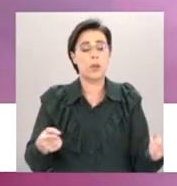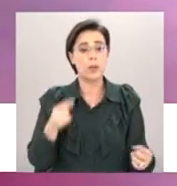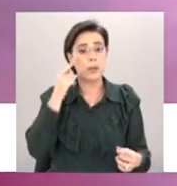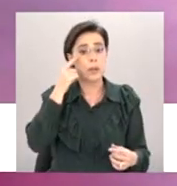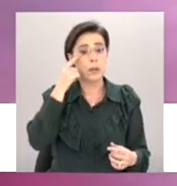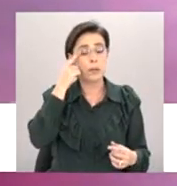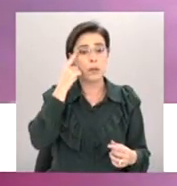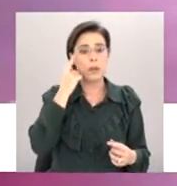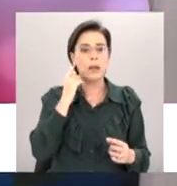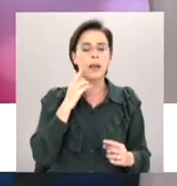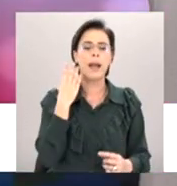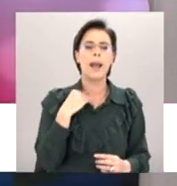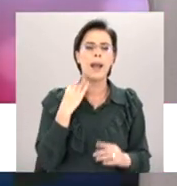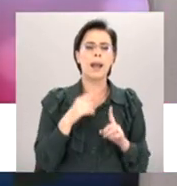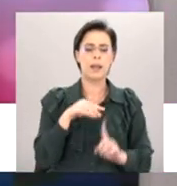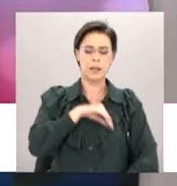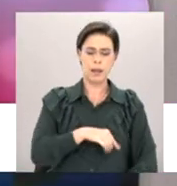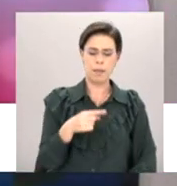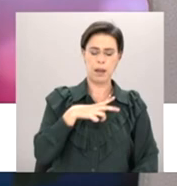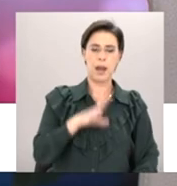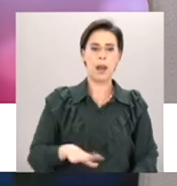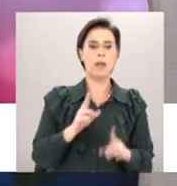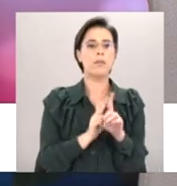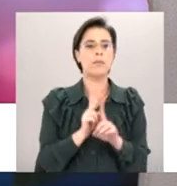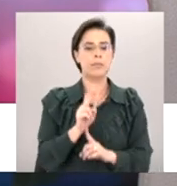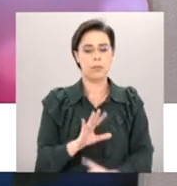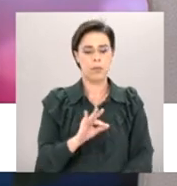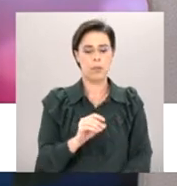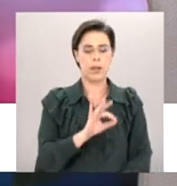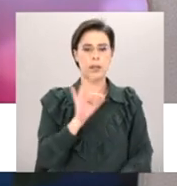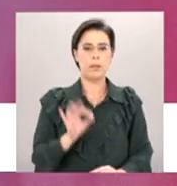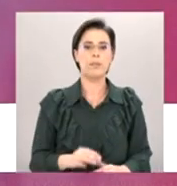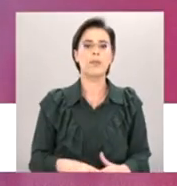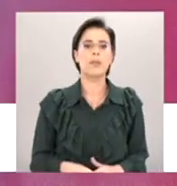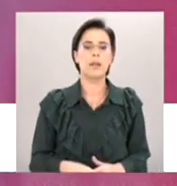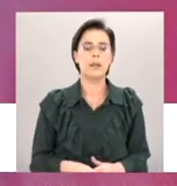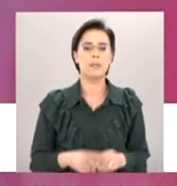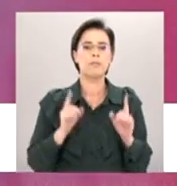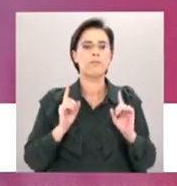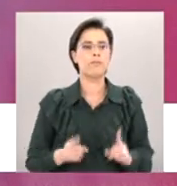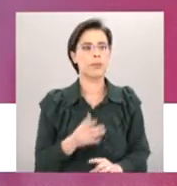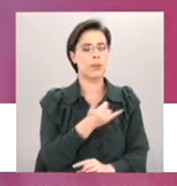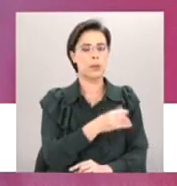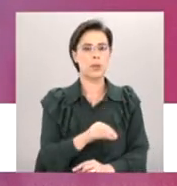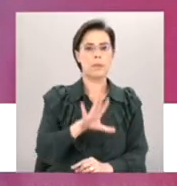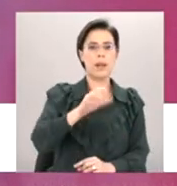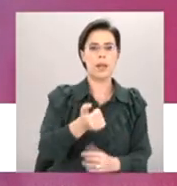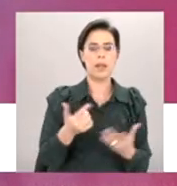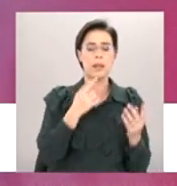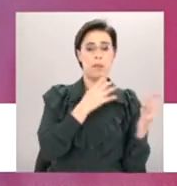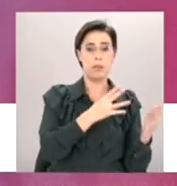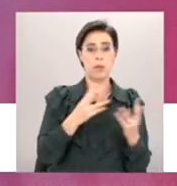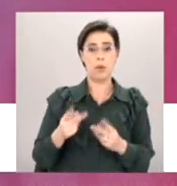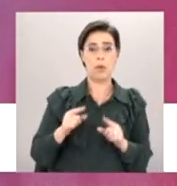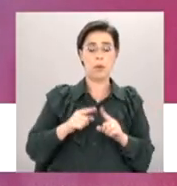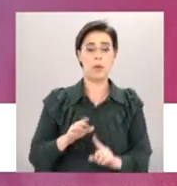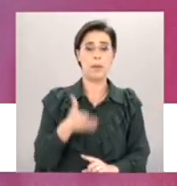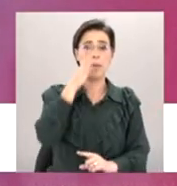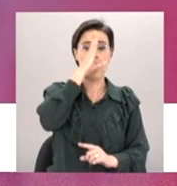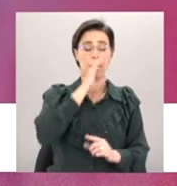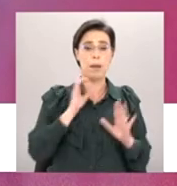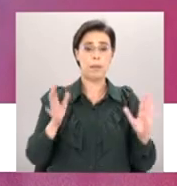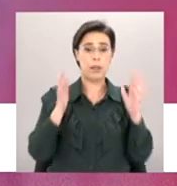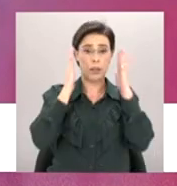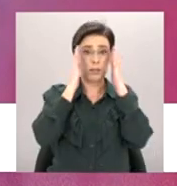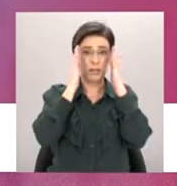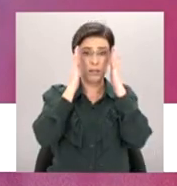Karina Martins o salário mínimo nacional subiu quarenta por cento a desde 2015 as contas são do primeiro-ministro